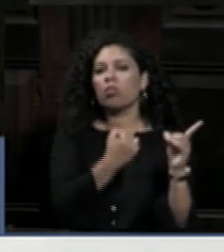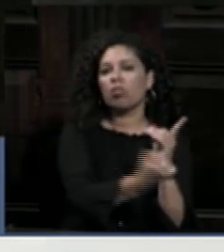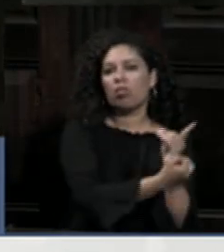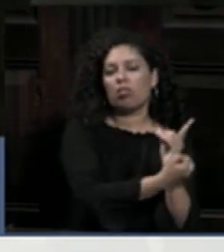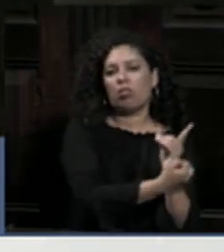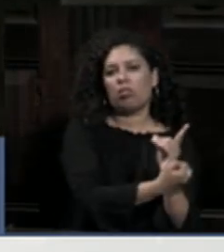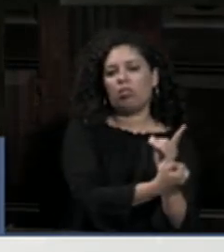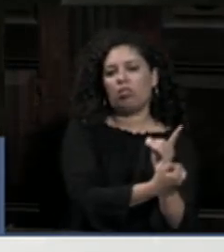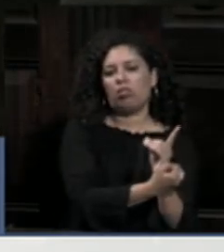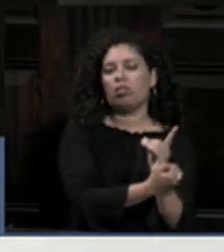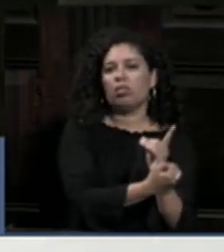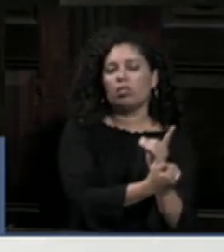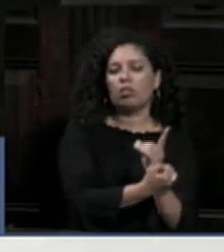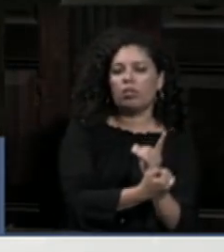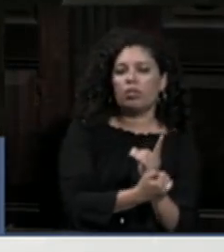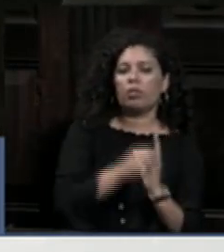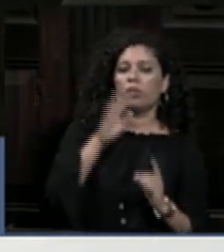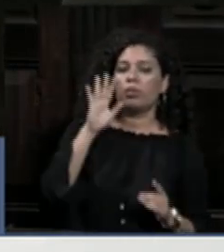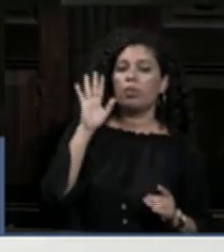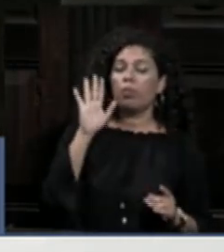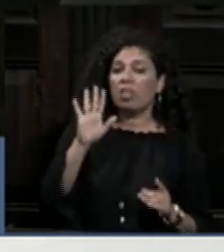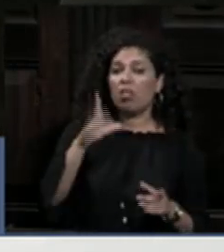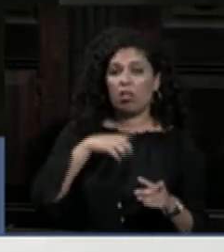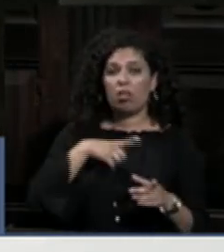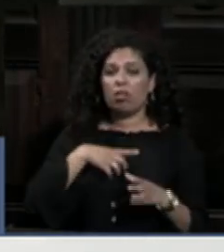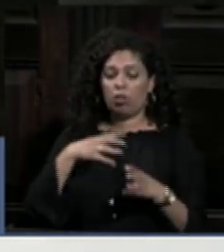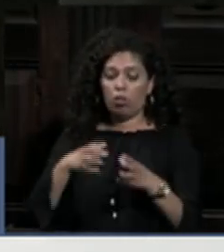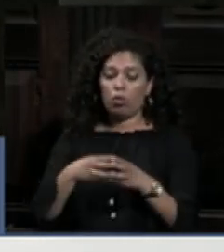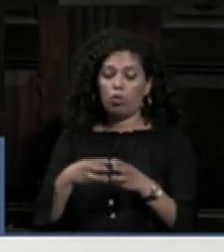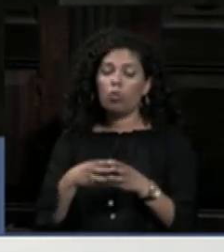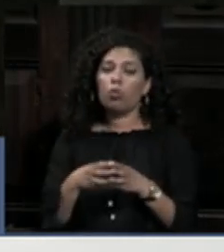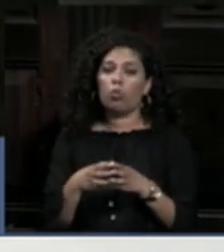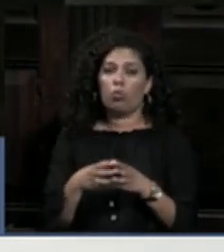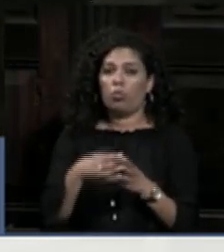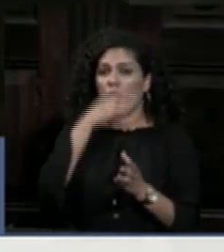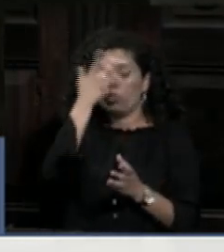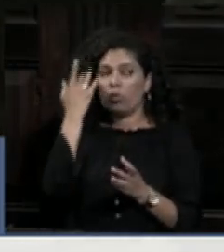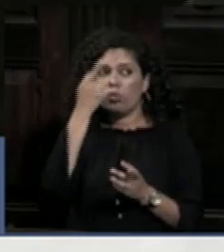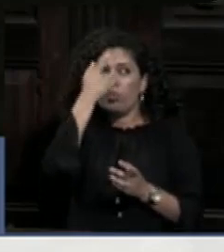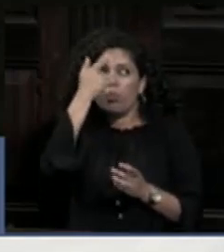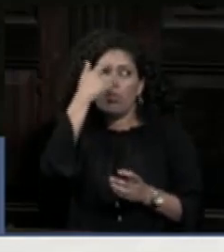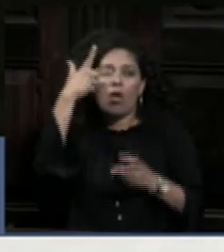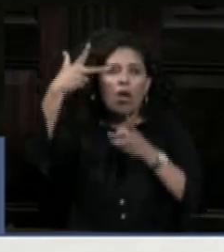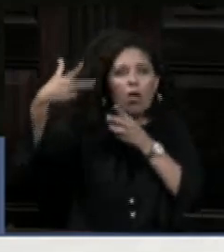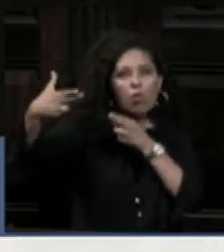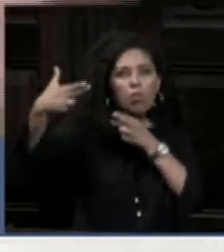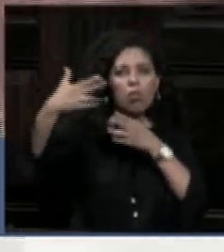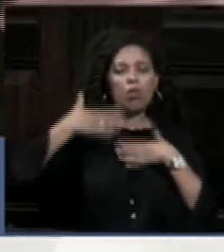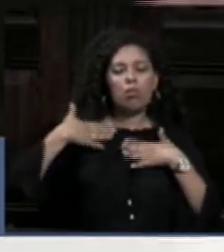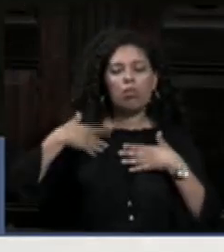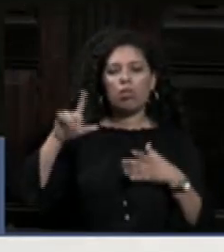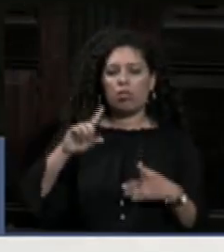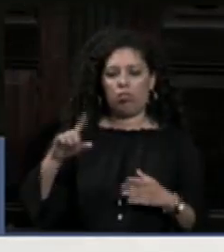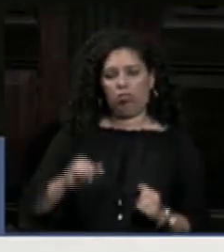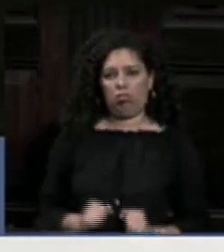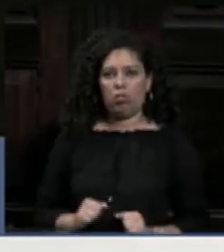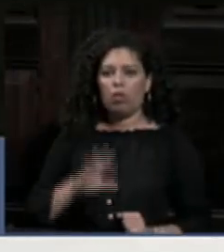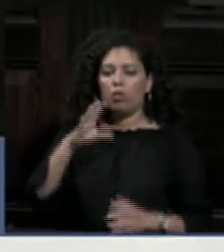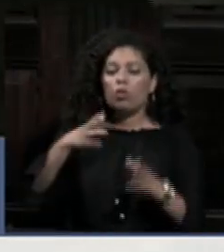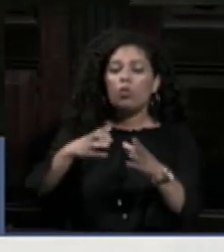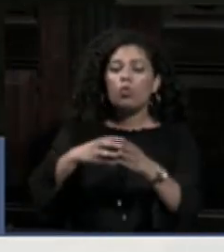que aqueles que divergem da minha opinião são direitista enche o